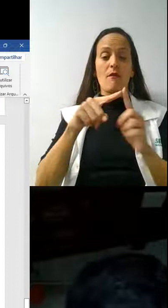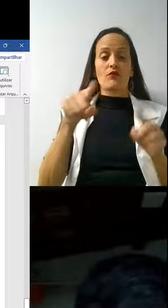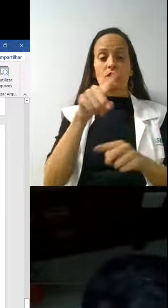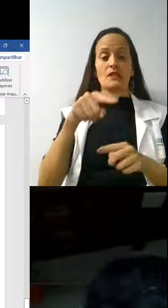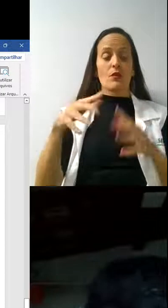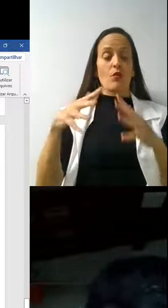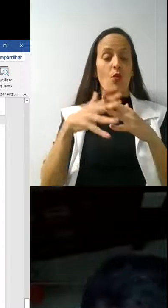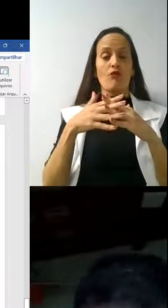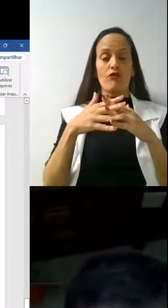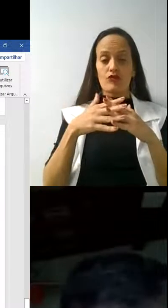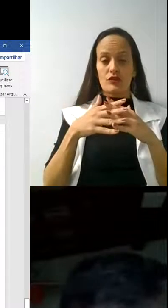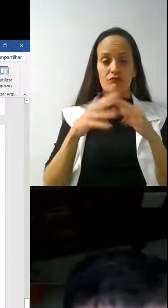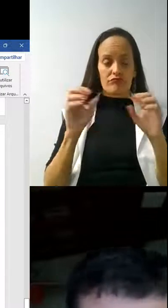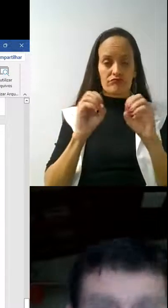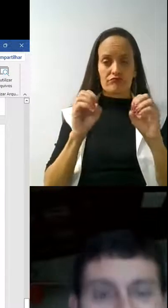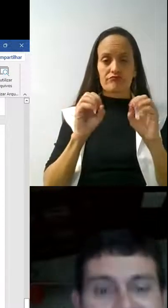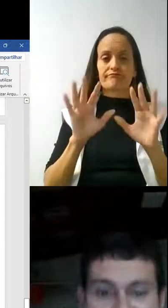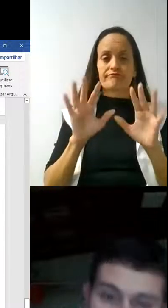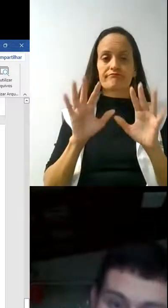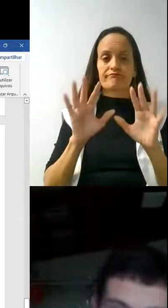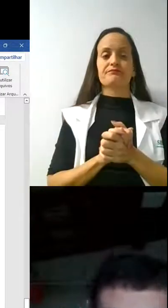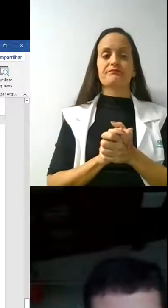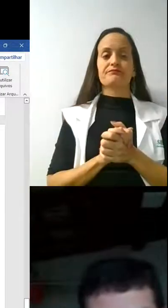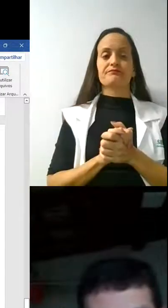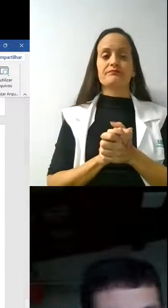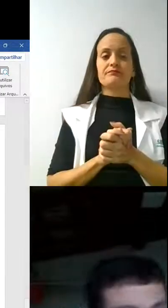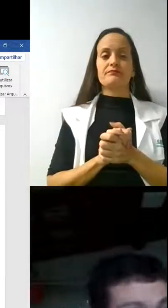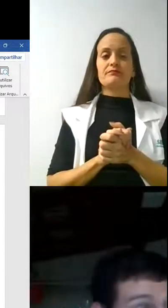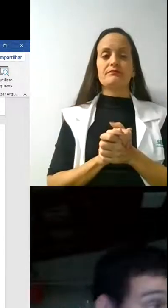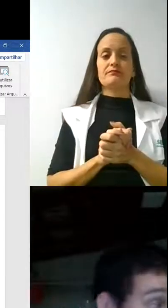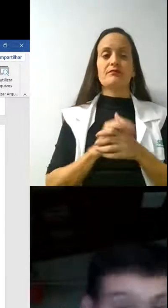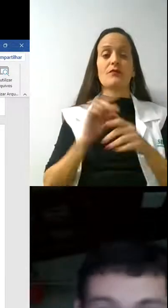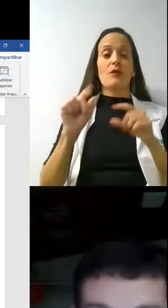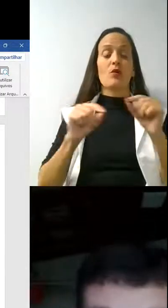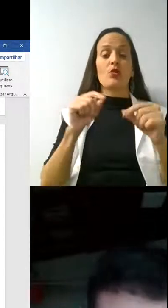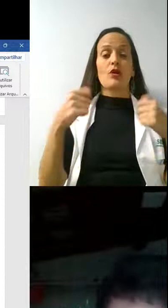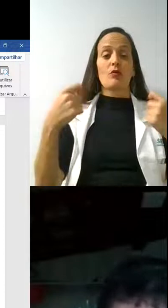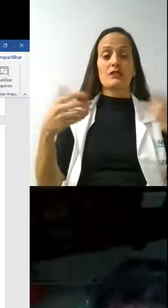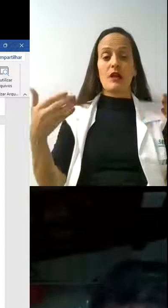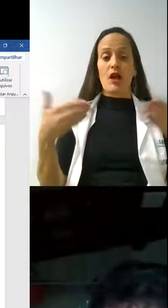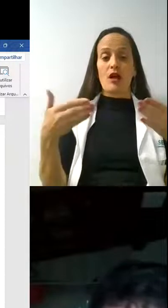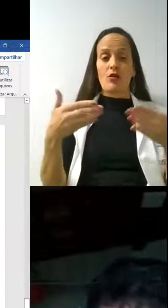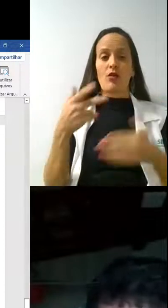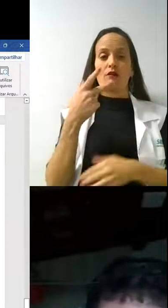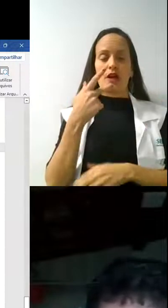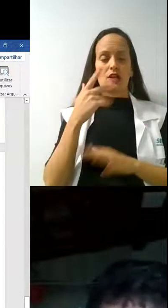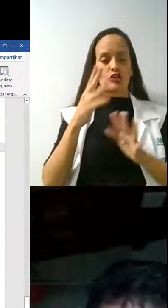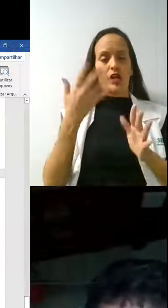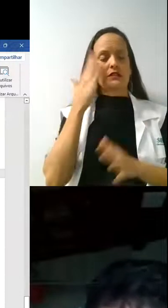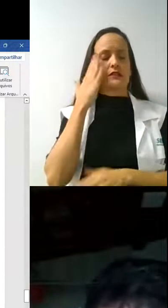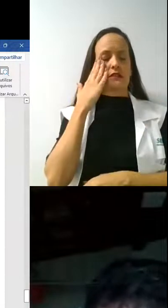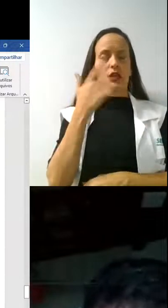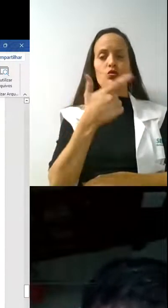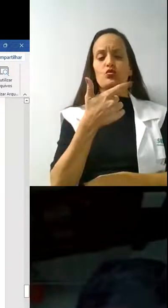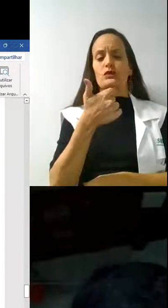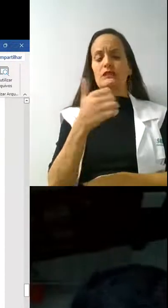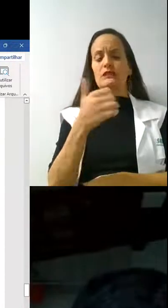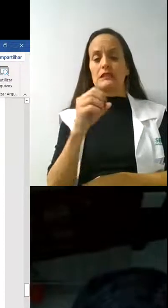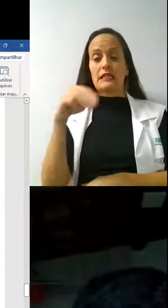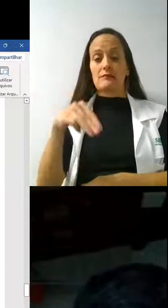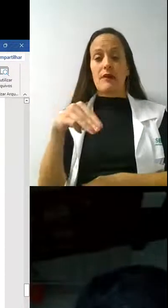fiz. Então, qual que é o valor que eu preciso fazer as conversões agora? 210 metros. Então, vou fazer o mesmo que eu